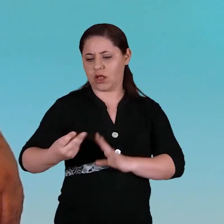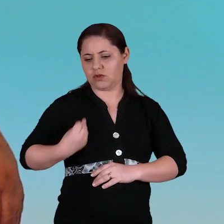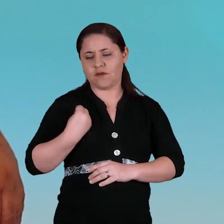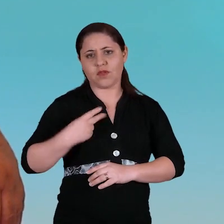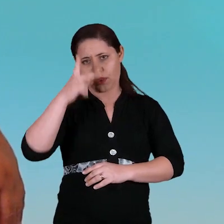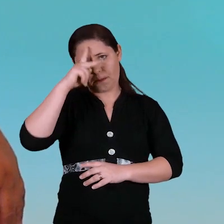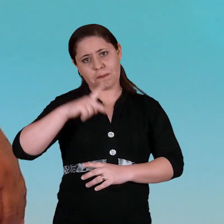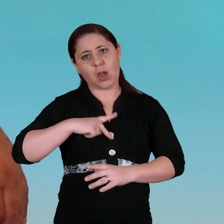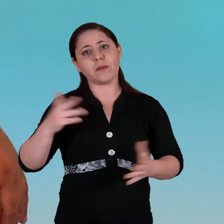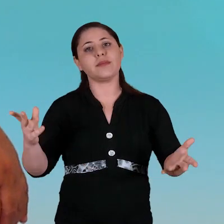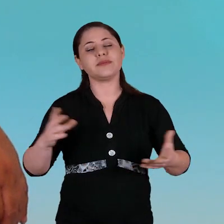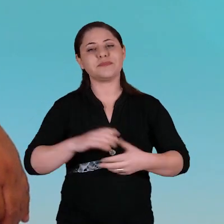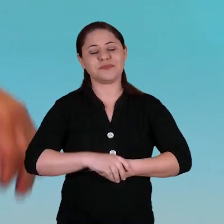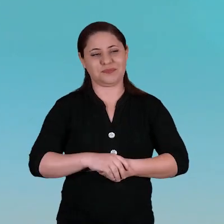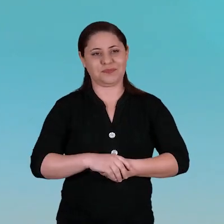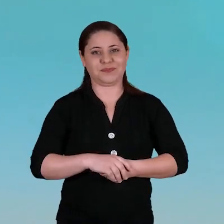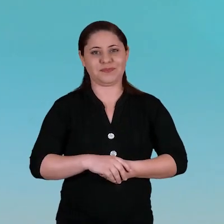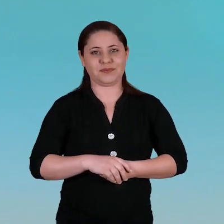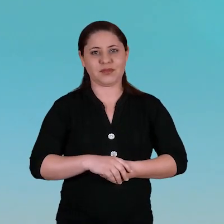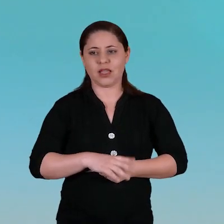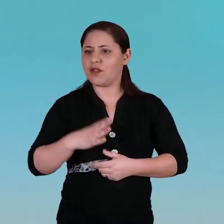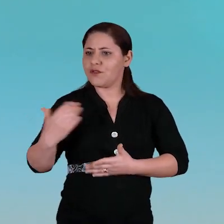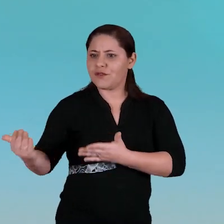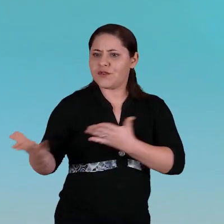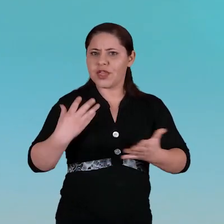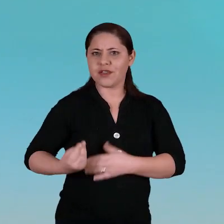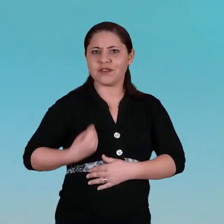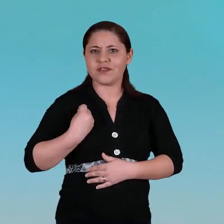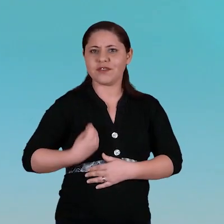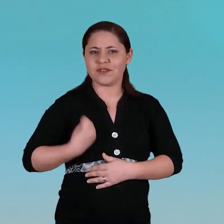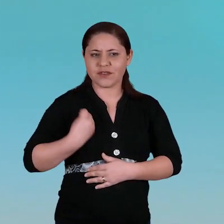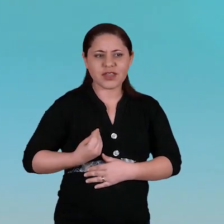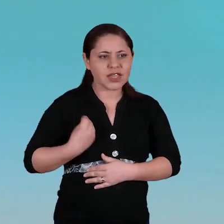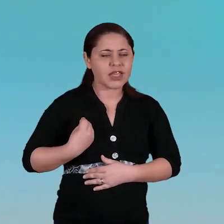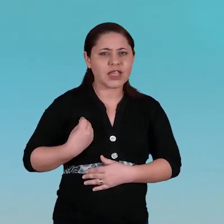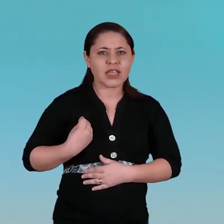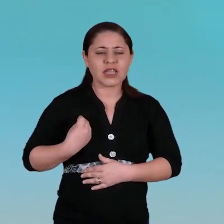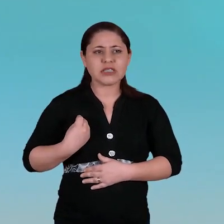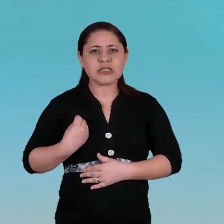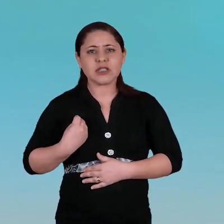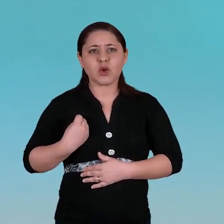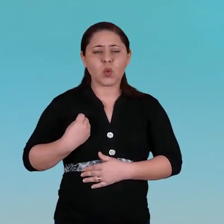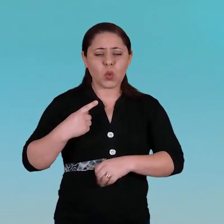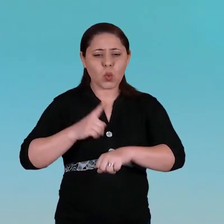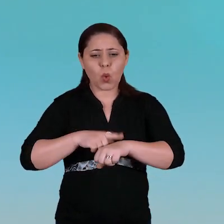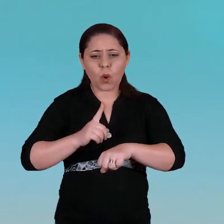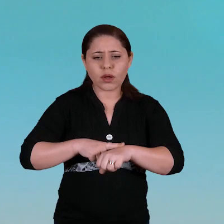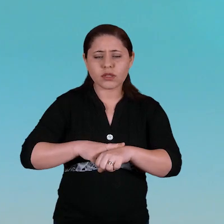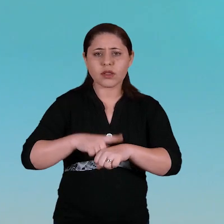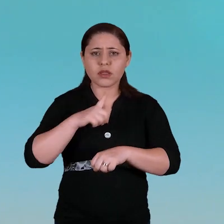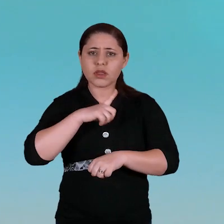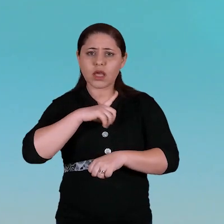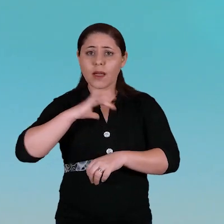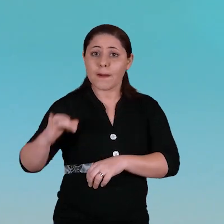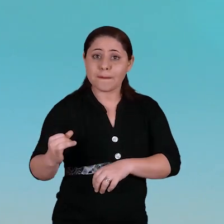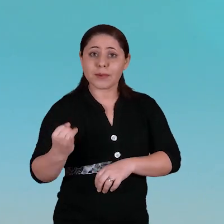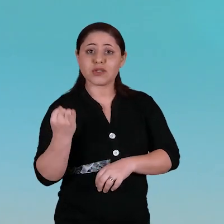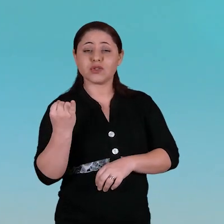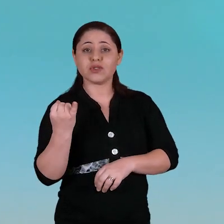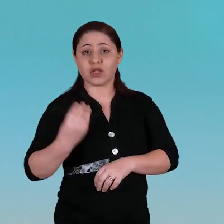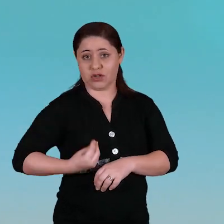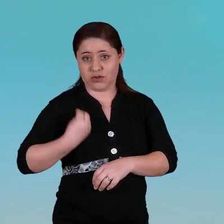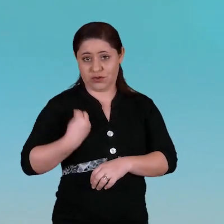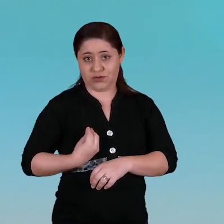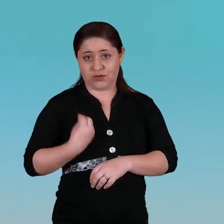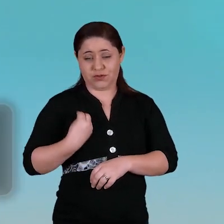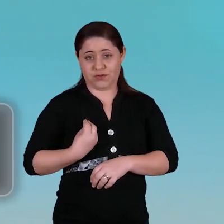você diria para essas pessoas? Eu digo assim, venham para a vida. Vamos viver, né? Enquanto a gente tiver a oportunidade de